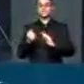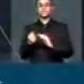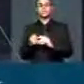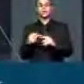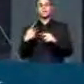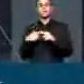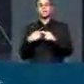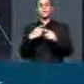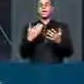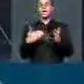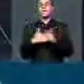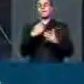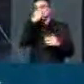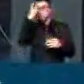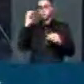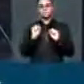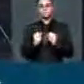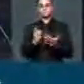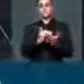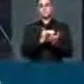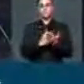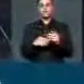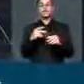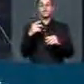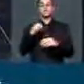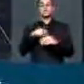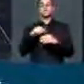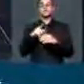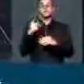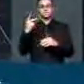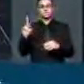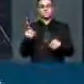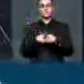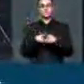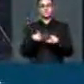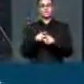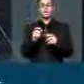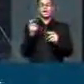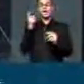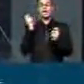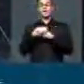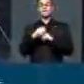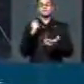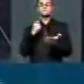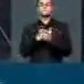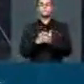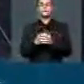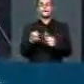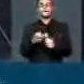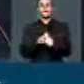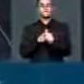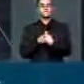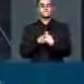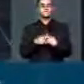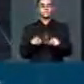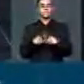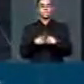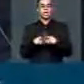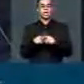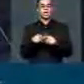tirar as suas plantações, possam colher suas plantações, para que eles possam pagar as suas dívidas, porque eles têm suas dívidas, e